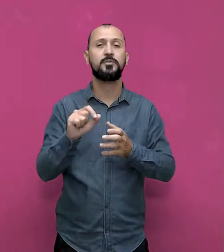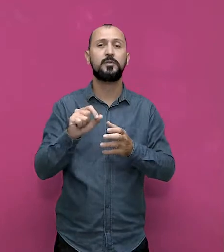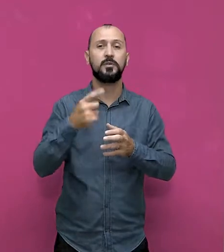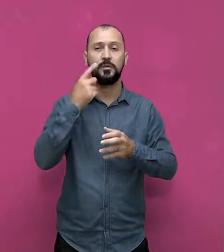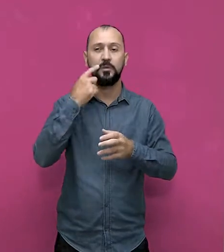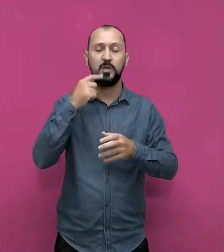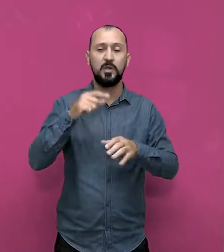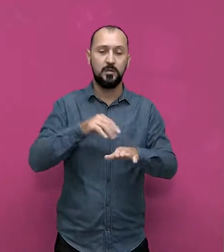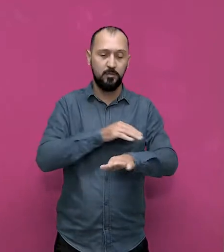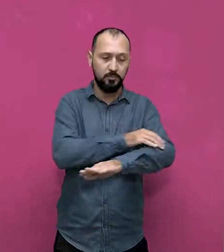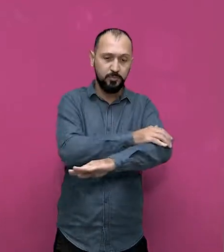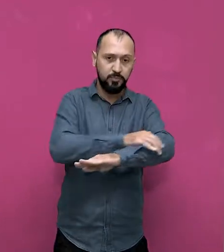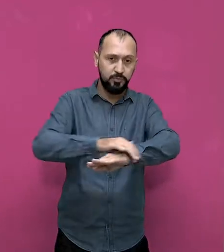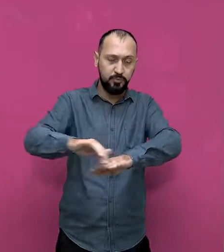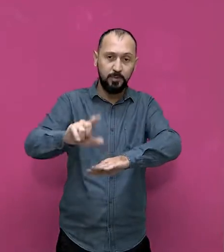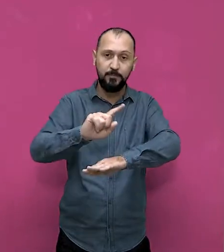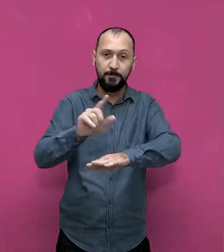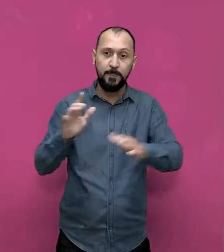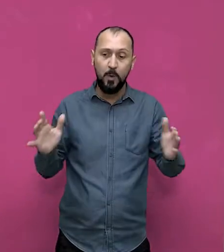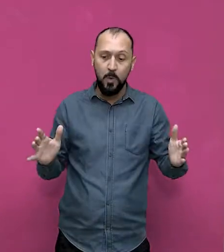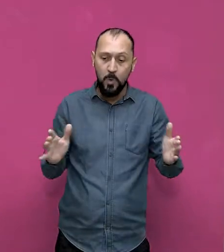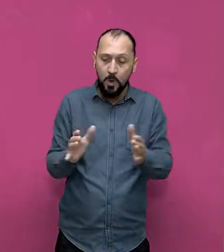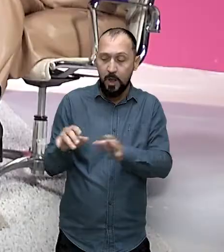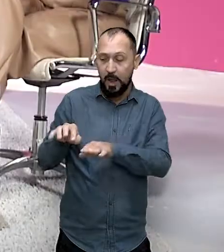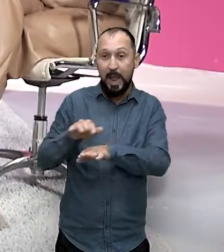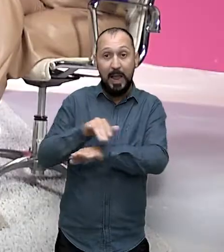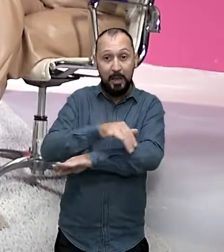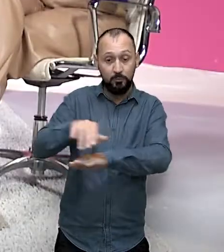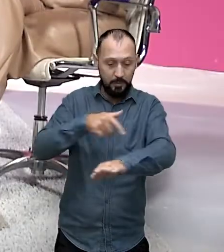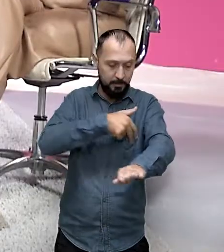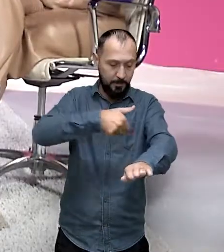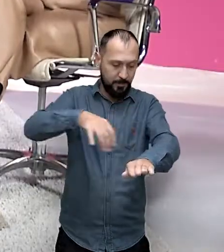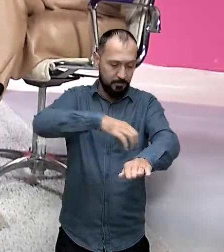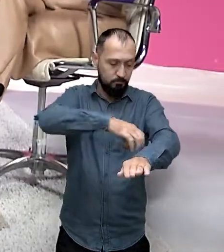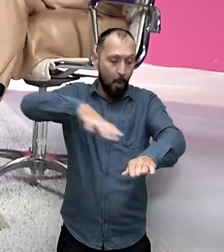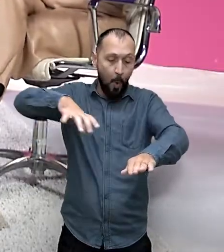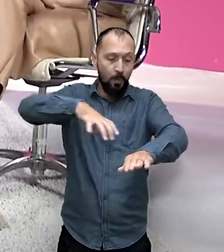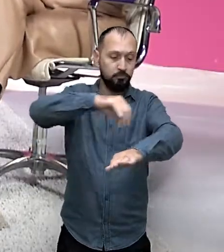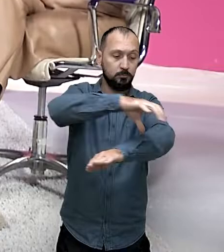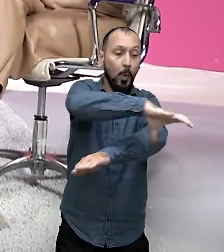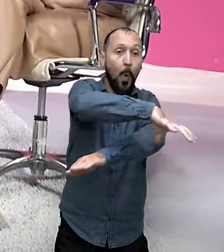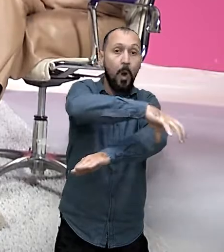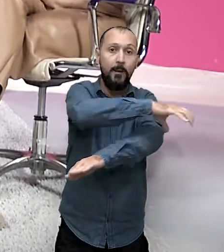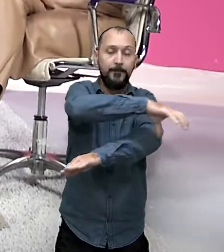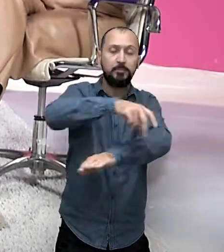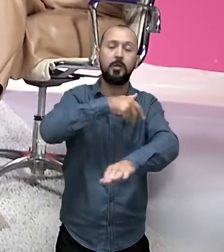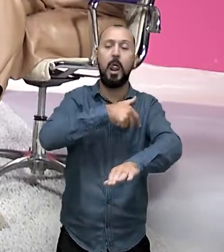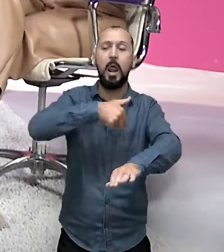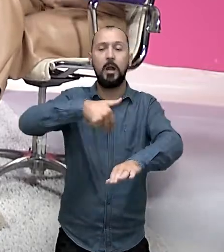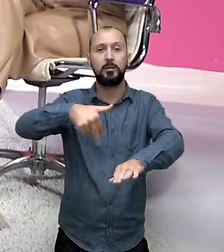gente tirou ali pistas de rolamento, aumentamos as calçadas para que tivesse mais conforto para as pessoas